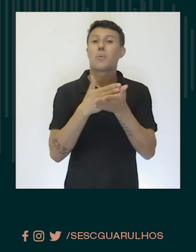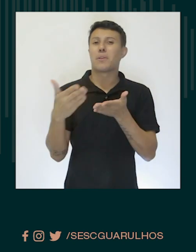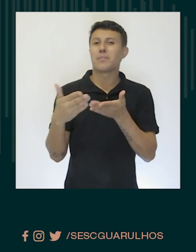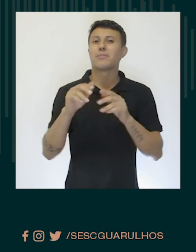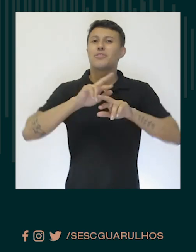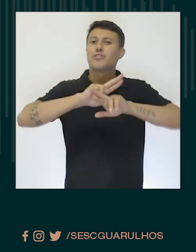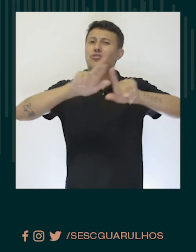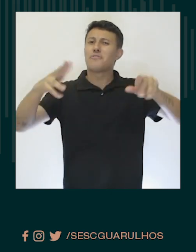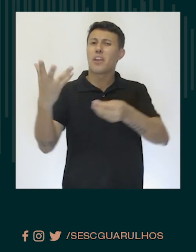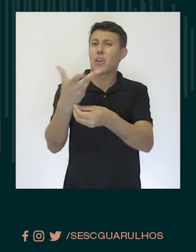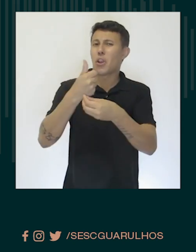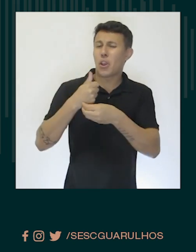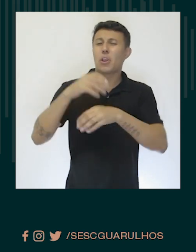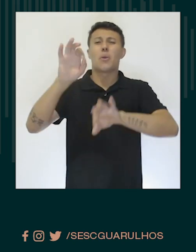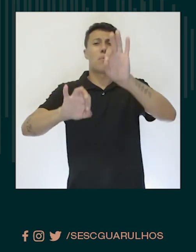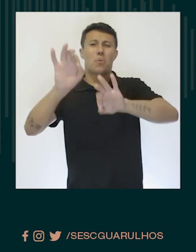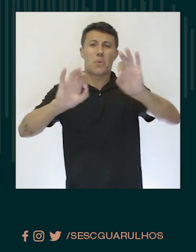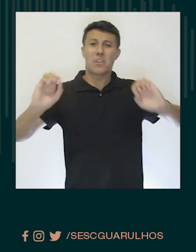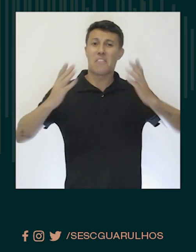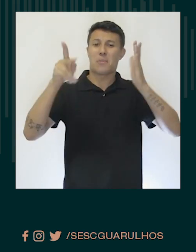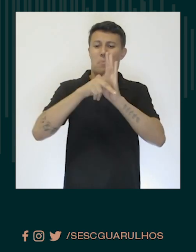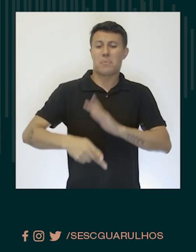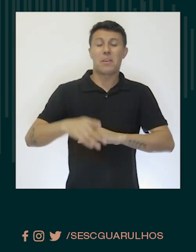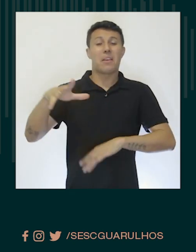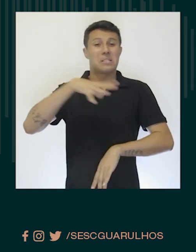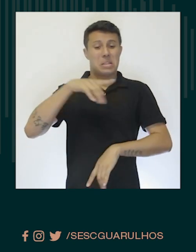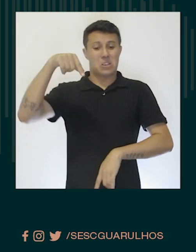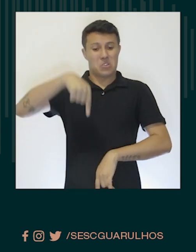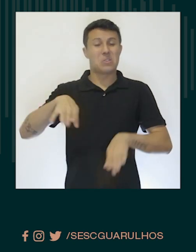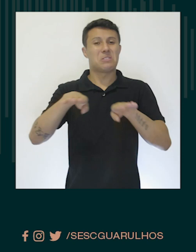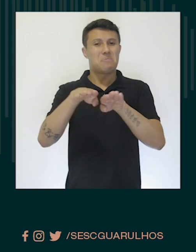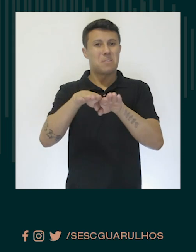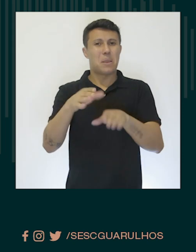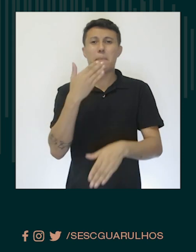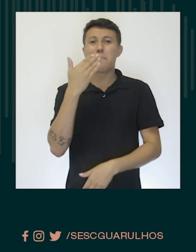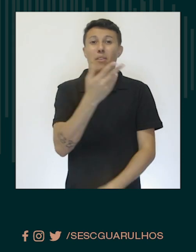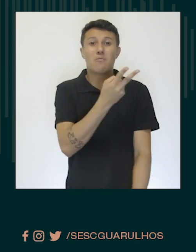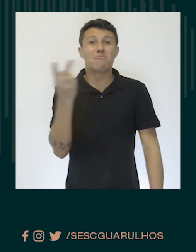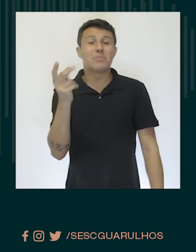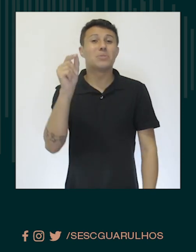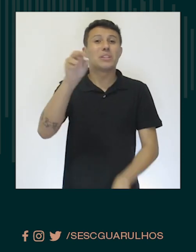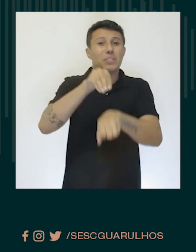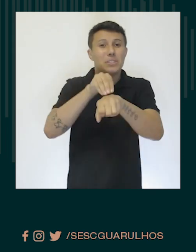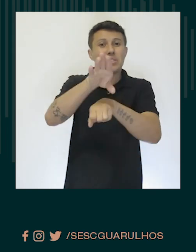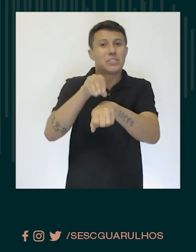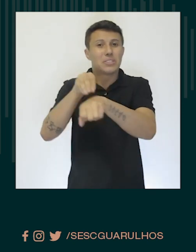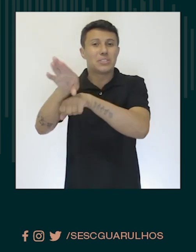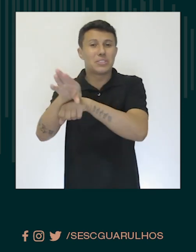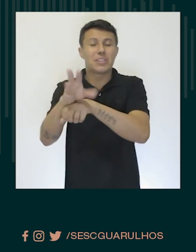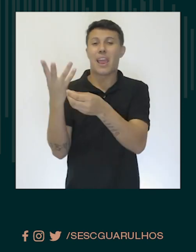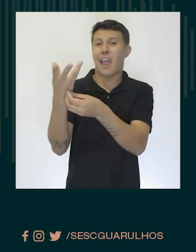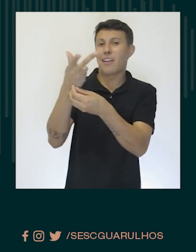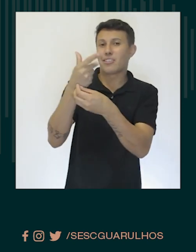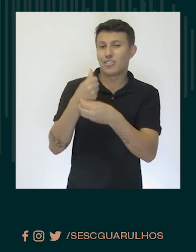da cidade. E nesse momento, eu sempre peço para vocês indicarem artistas da cidade, para o pessoal que está assistindo, né?